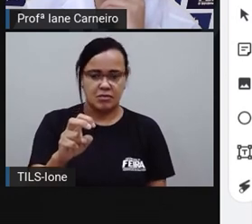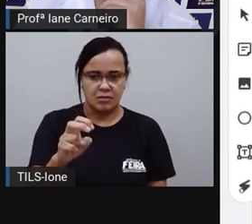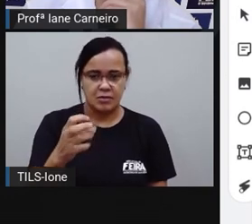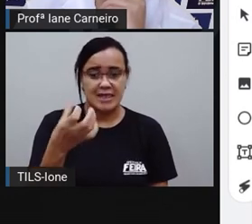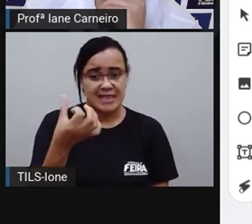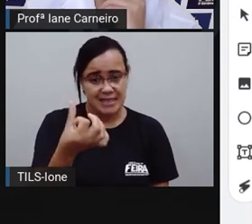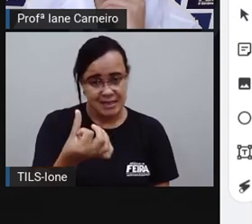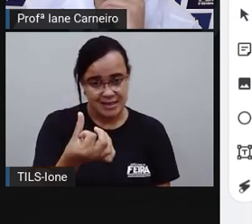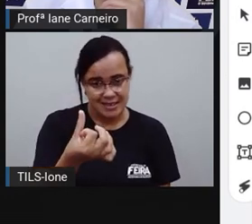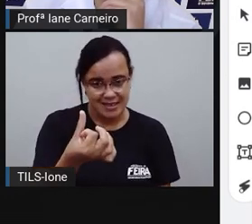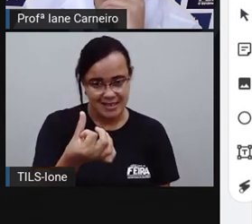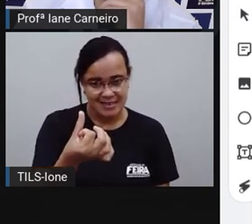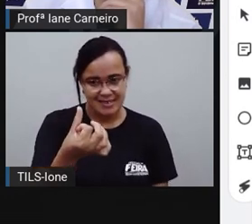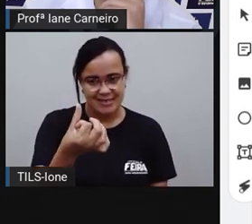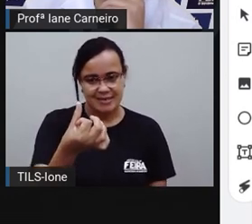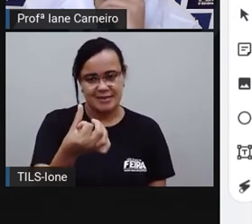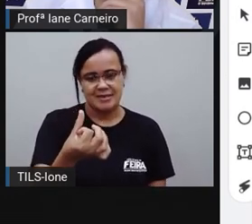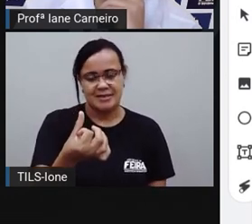seis.